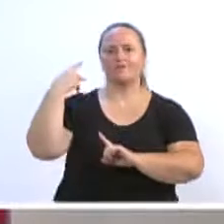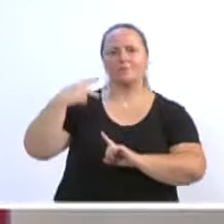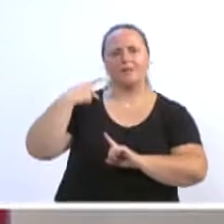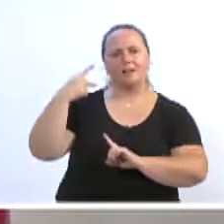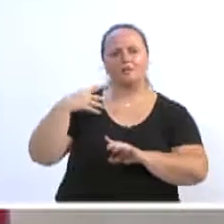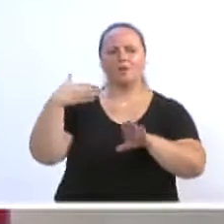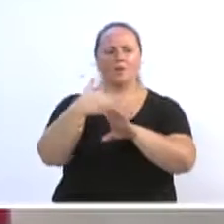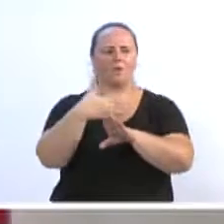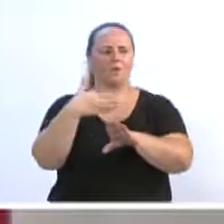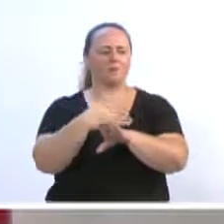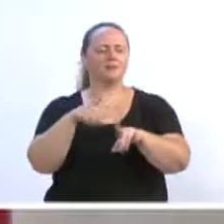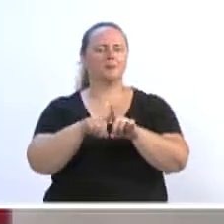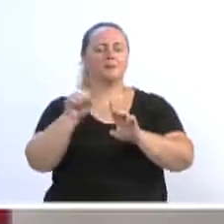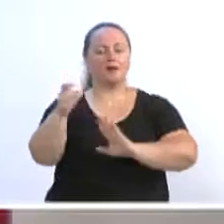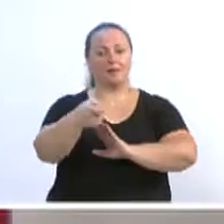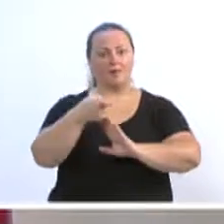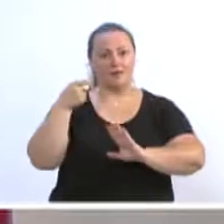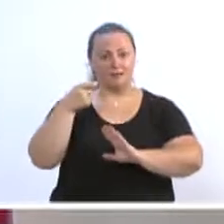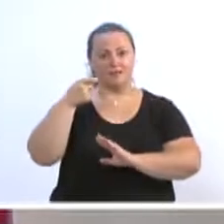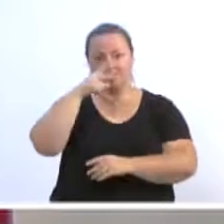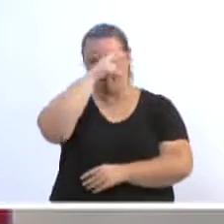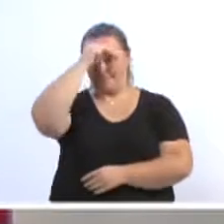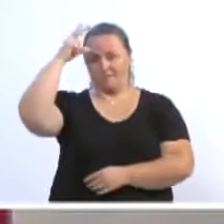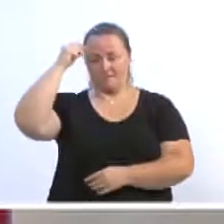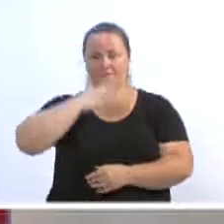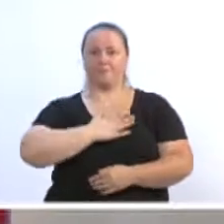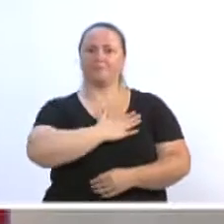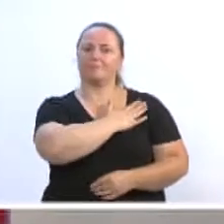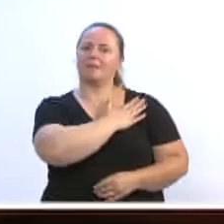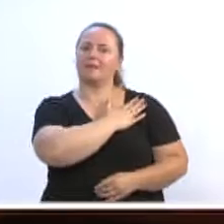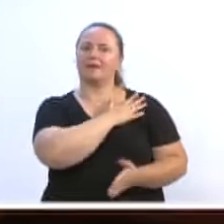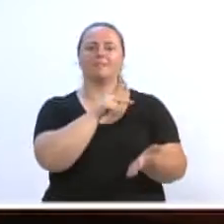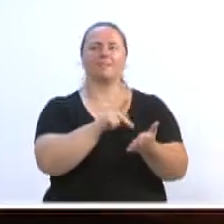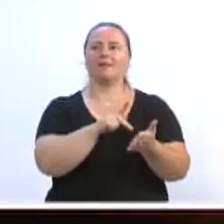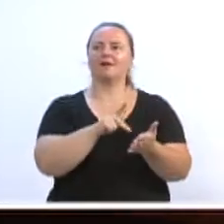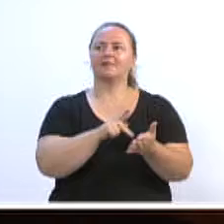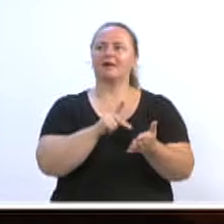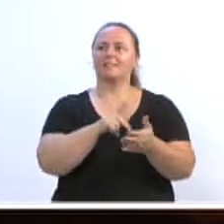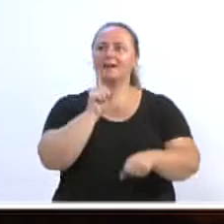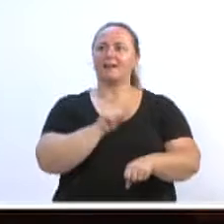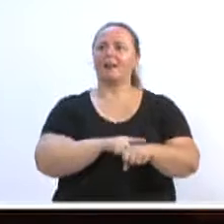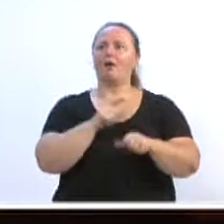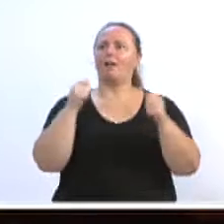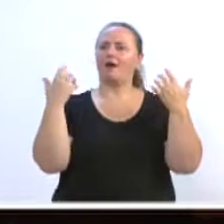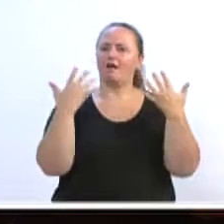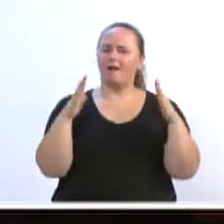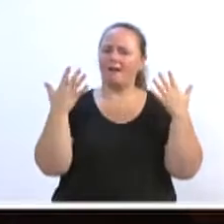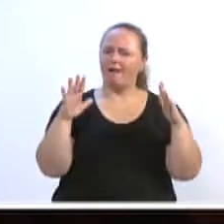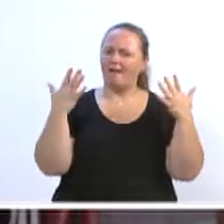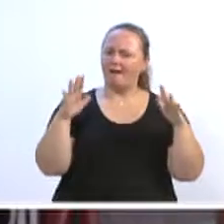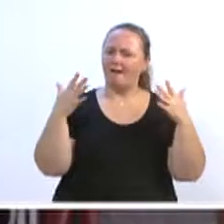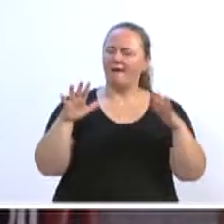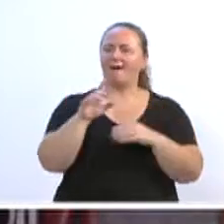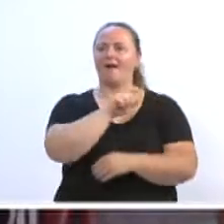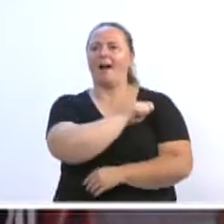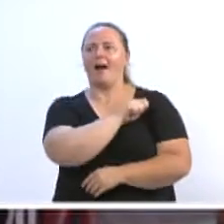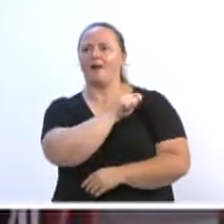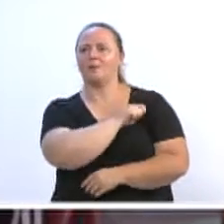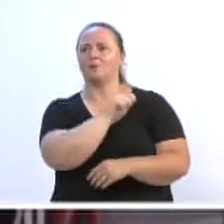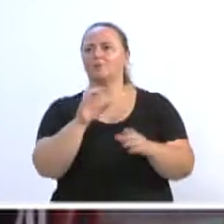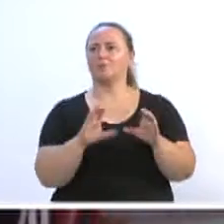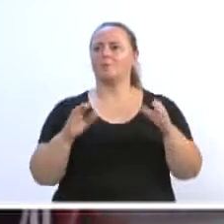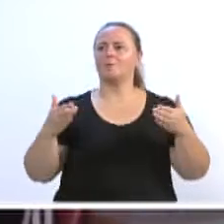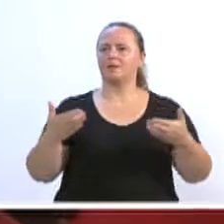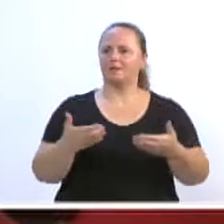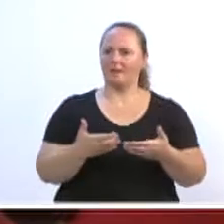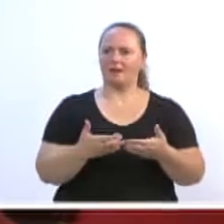O ex-prefeito Napoleão Bernardes esteve lá e foi fortemente aplaudido pela comunidade, pelos alunos, por pais de